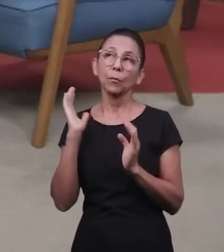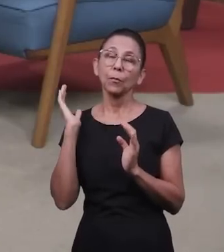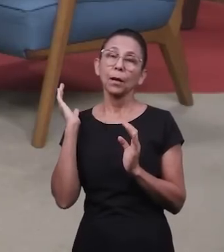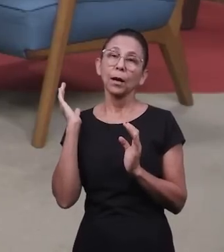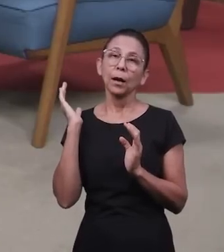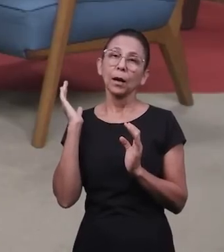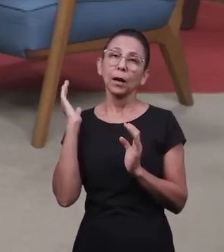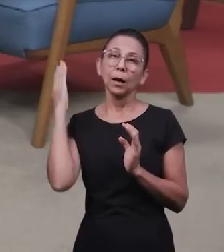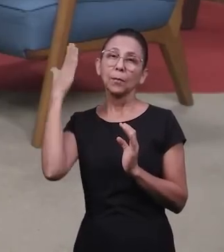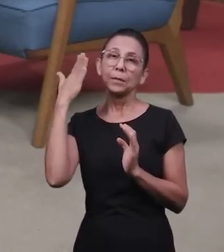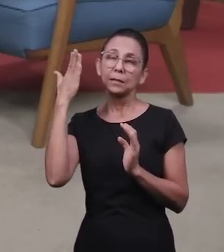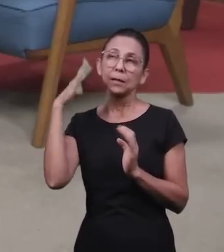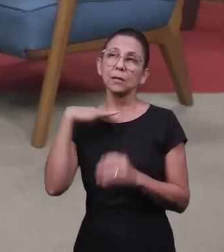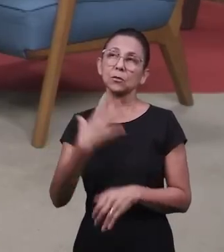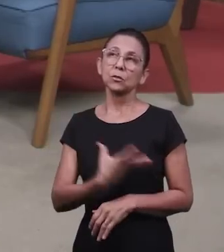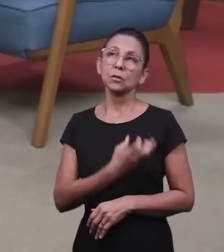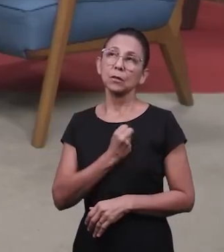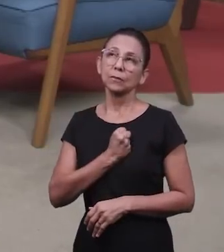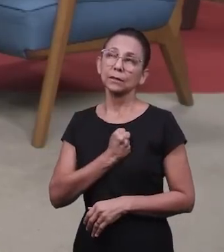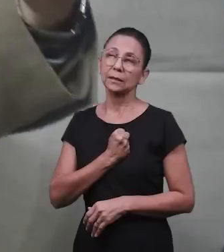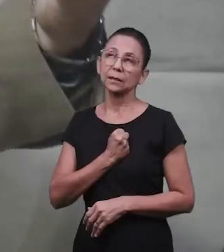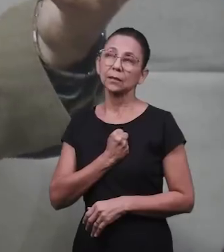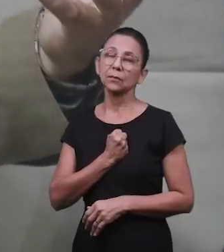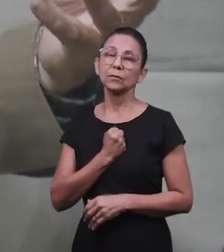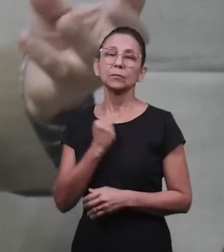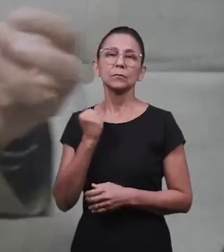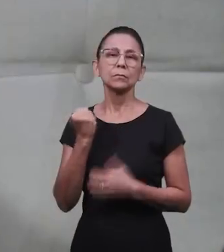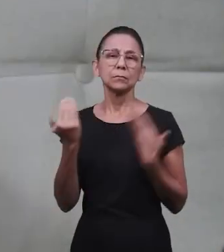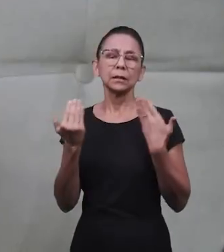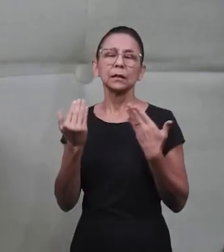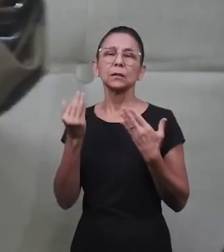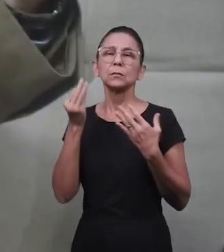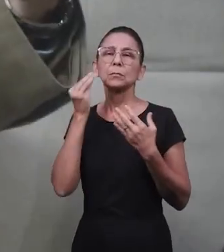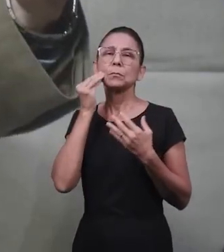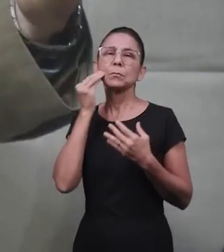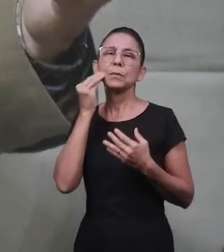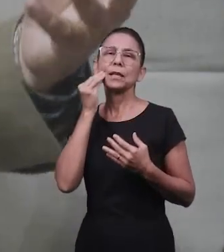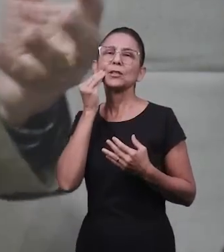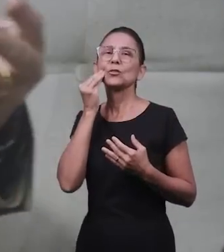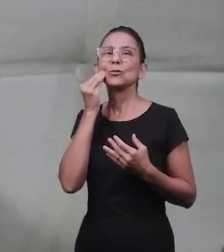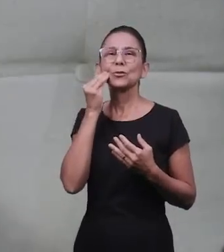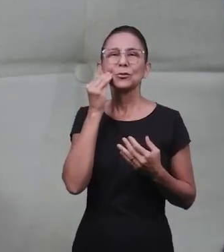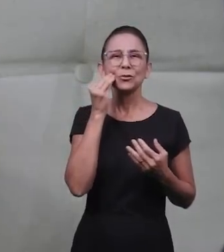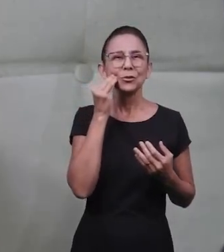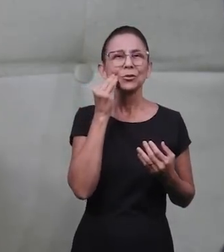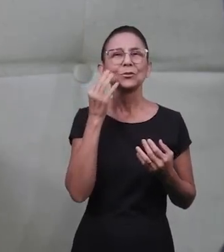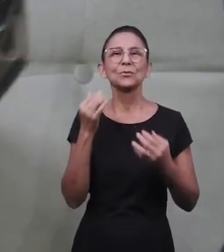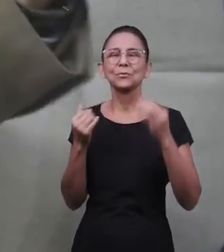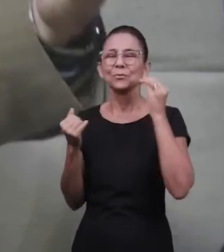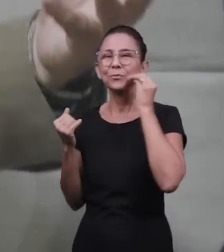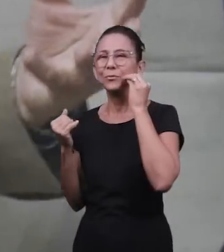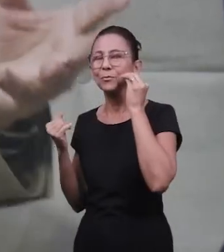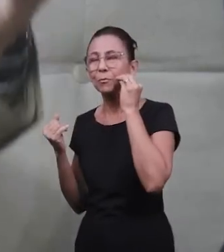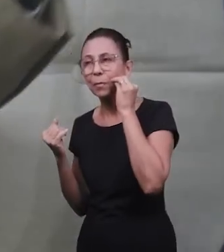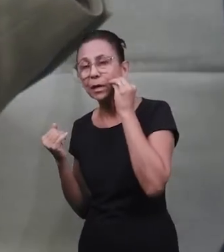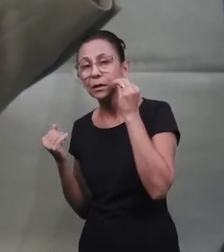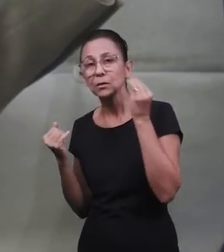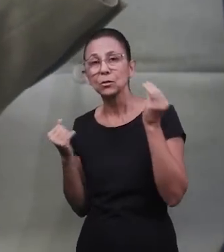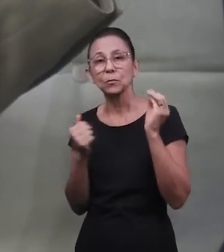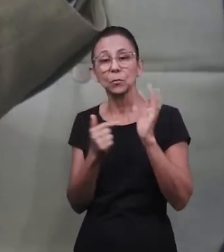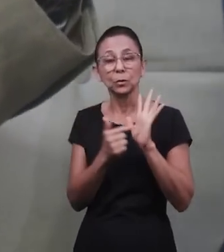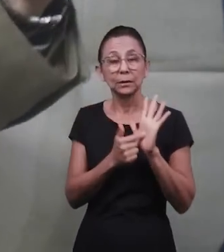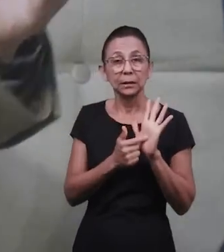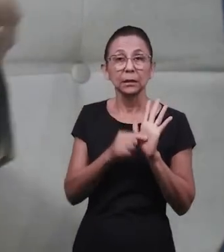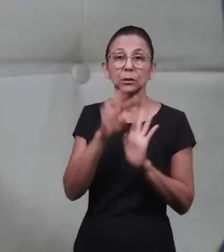beijo. É uma demonstração de carinho, de afeto de Deus pelo homem, no aspecto